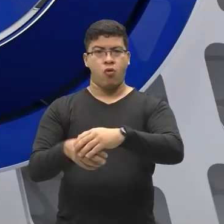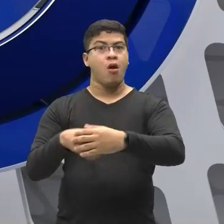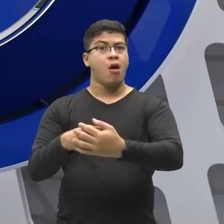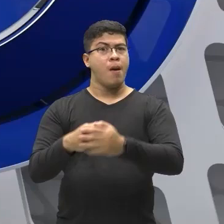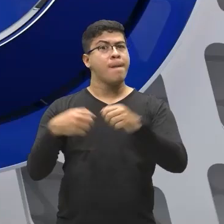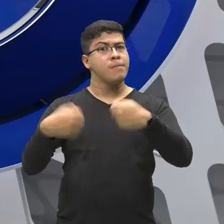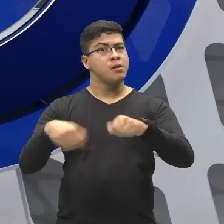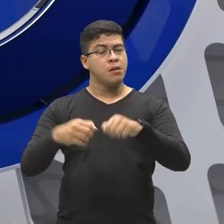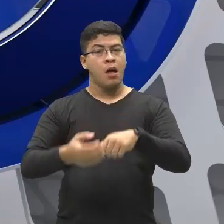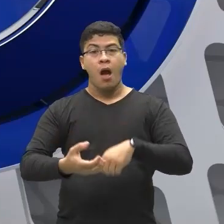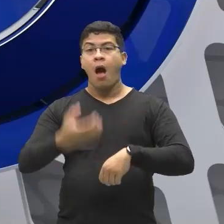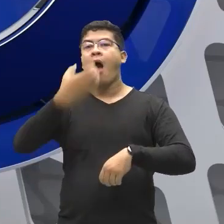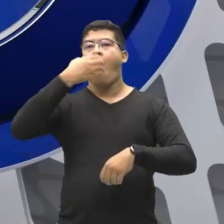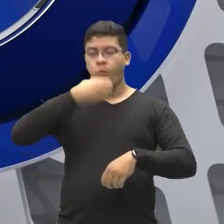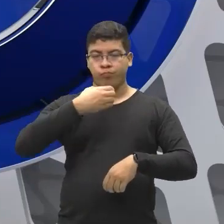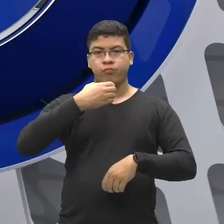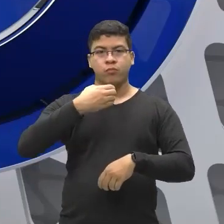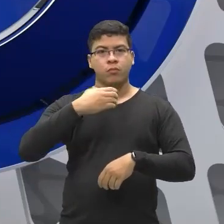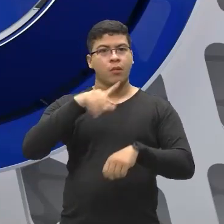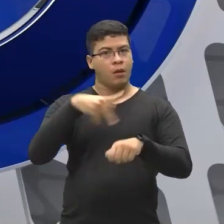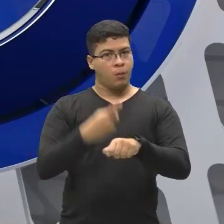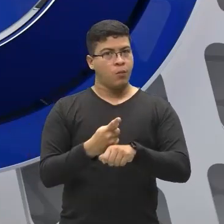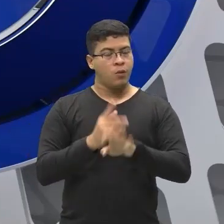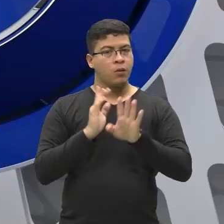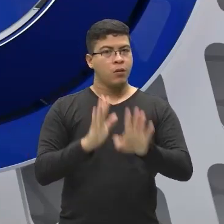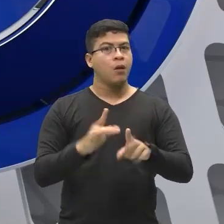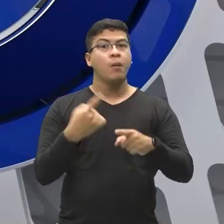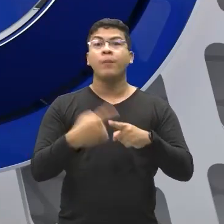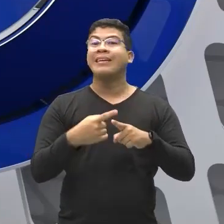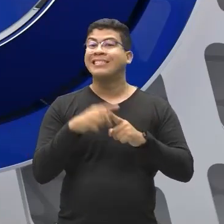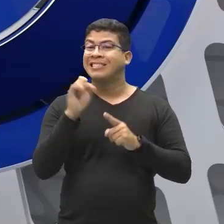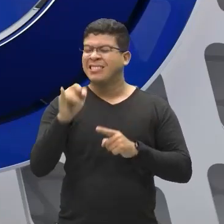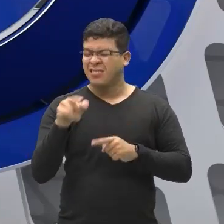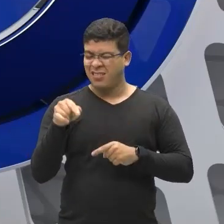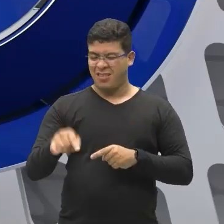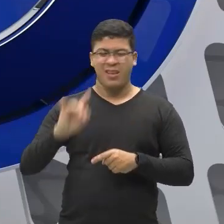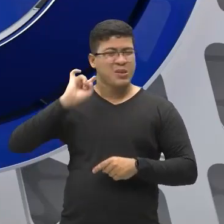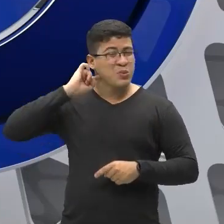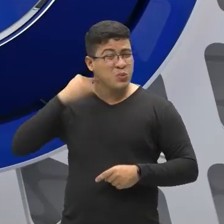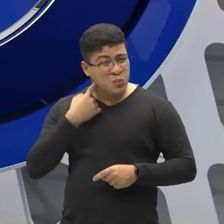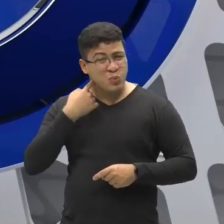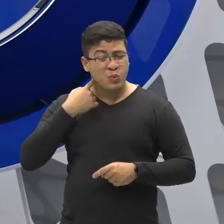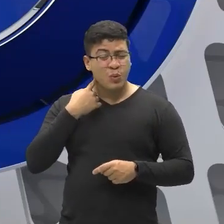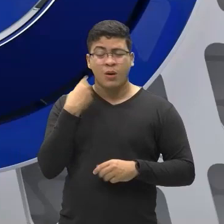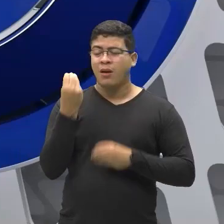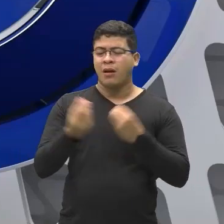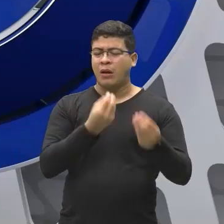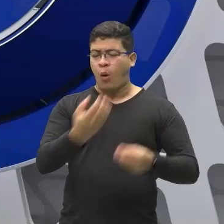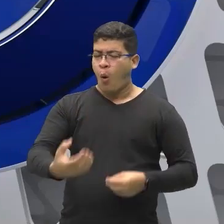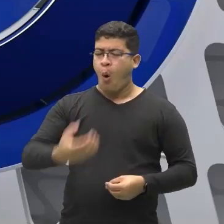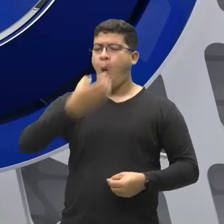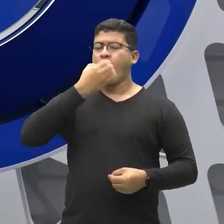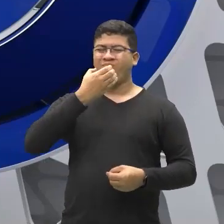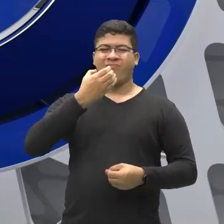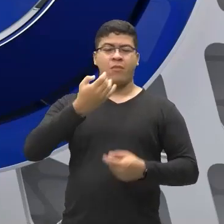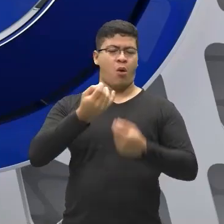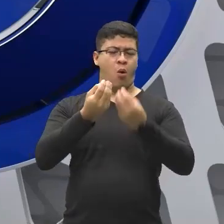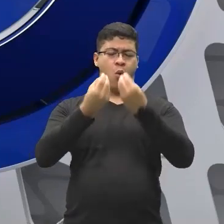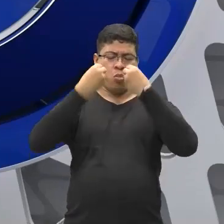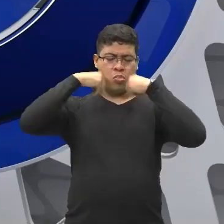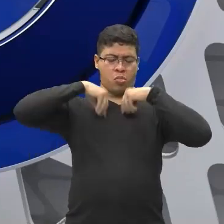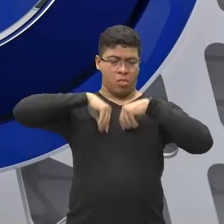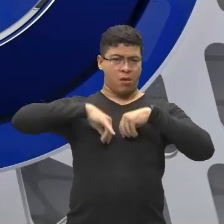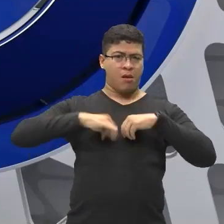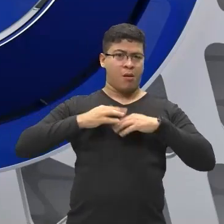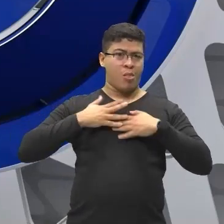que tiver ali contaminando aquele alimento, eu vou colocar dentro, né? A partir do momento que ocorre o processo de ingestão. Mas